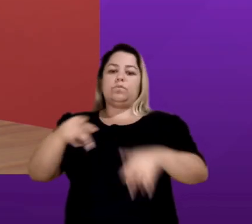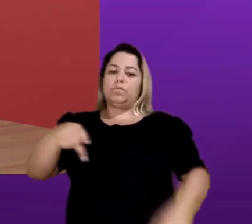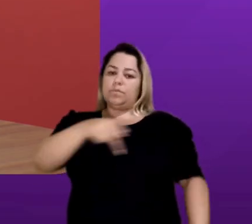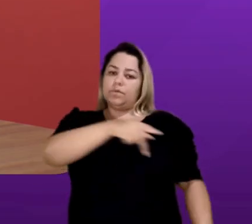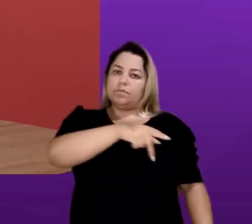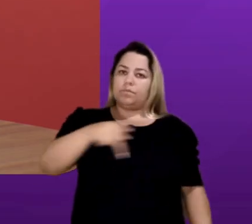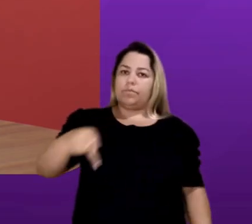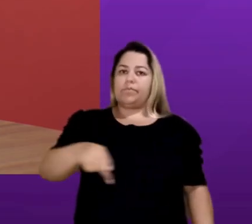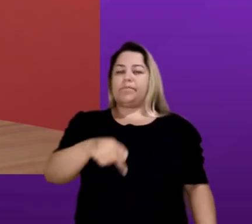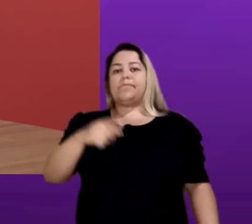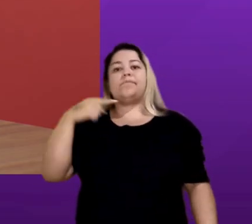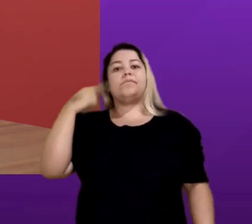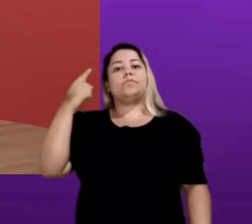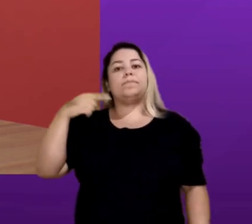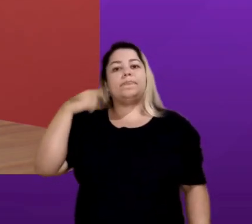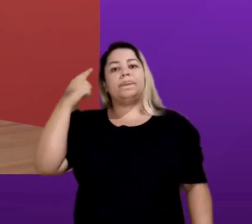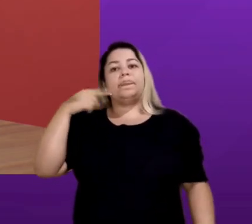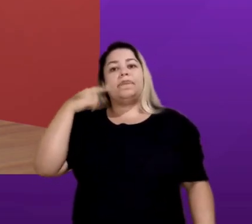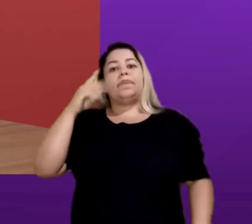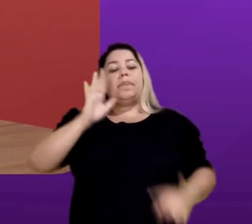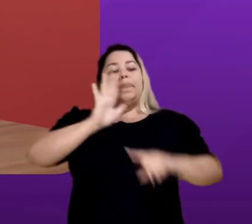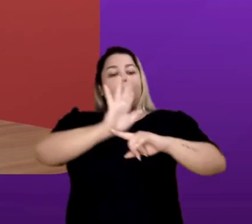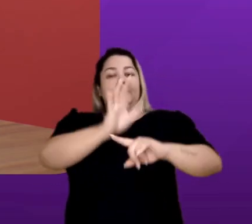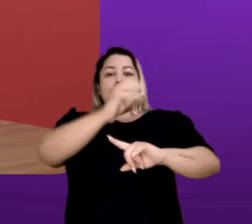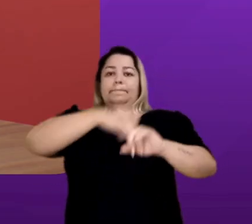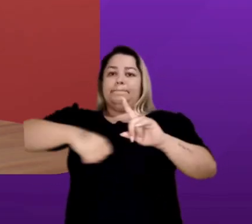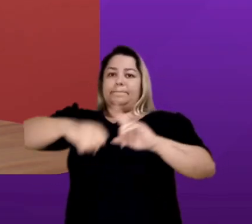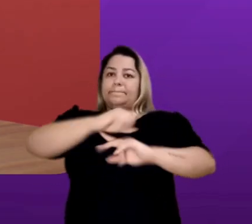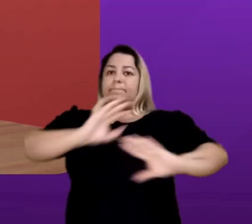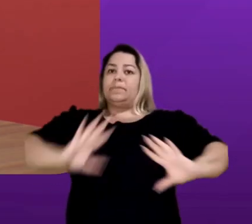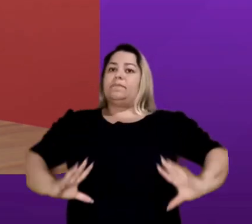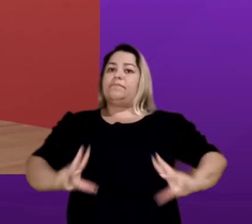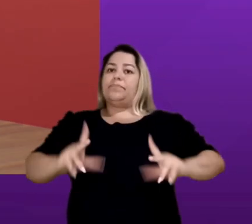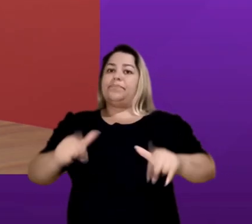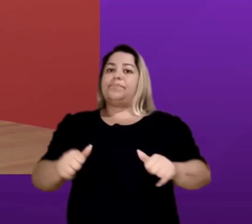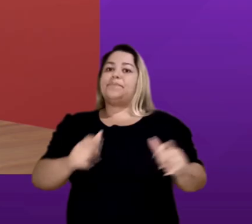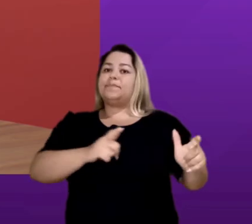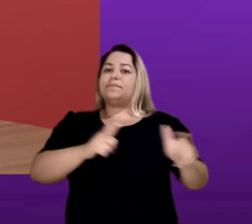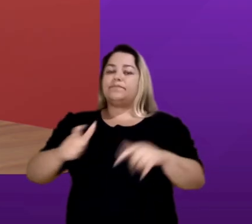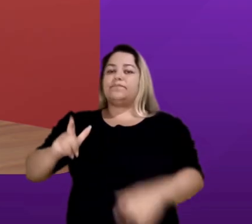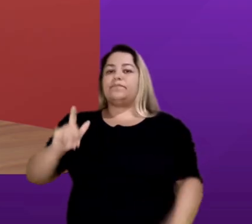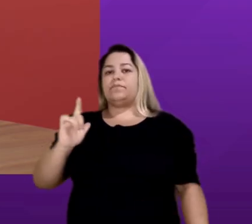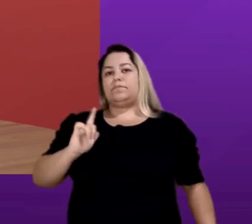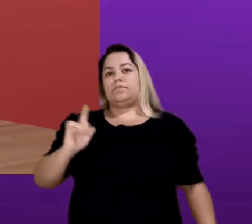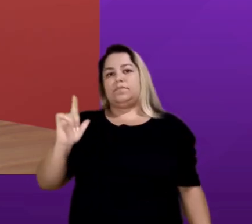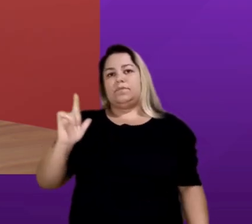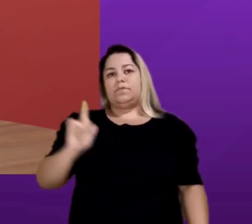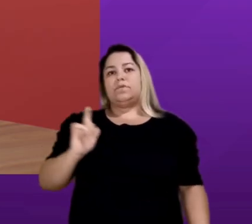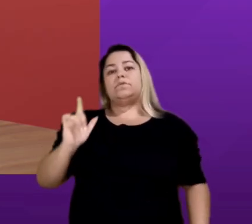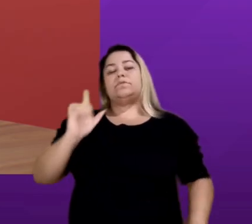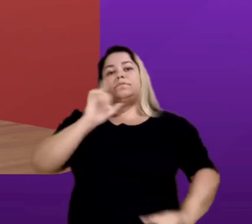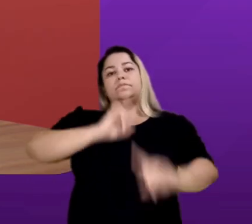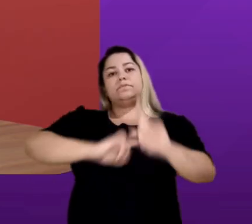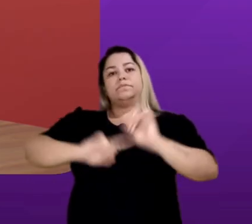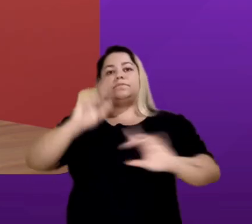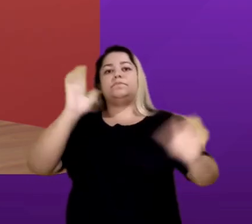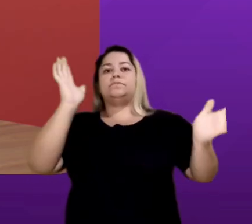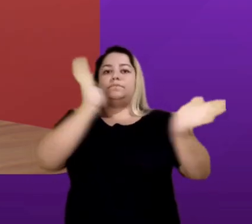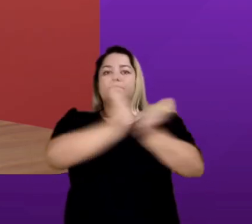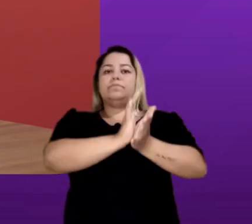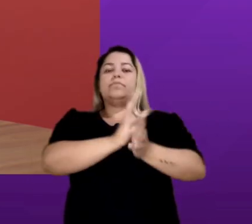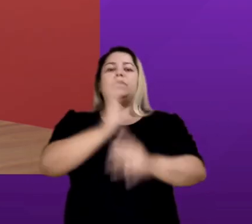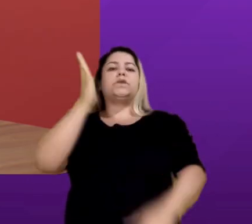como advogada, assistente social, em todo o espaço, deter e construir coletivamente esses